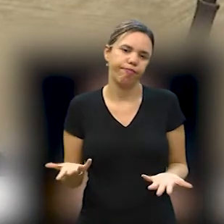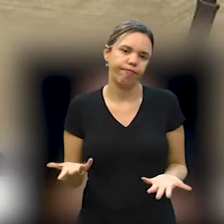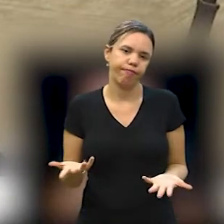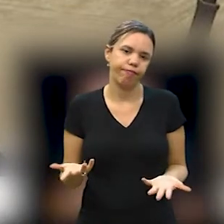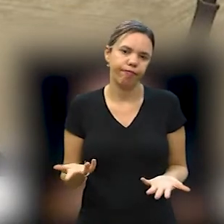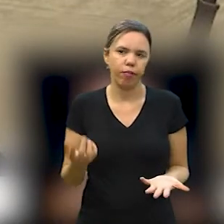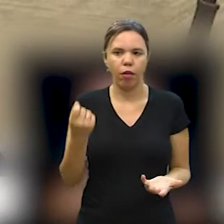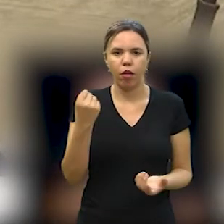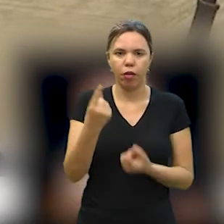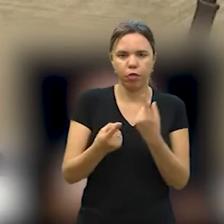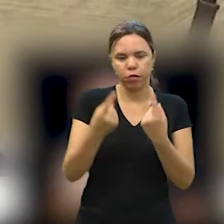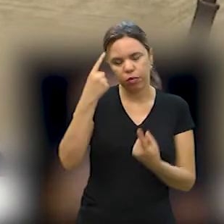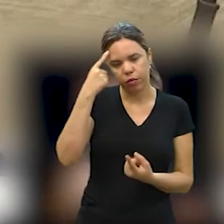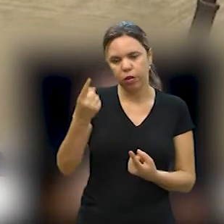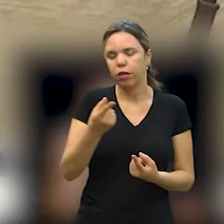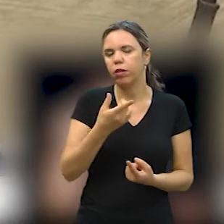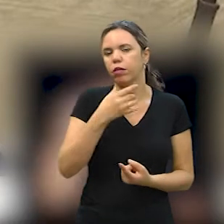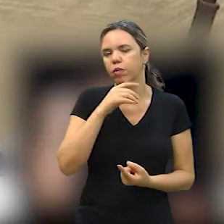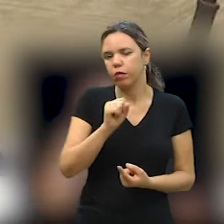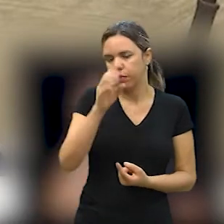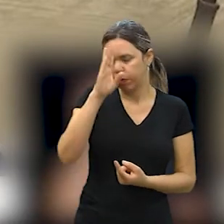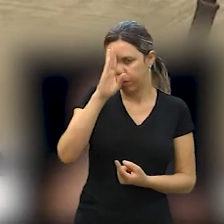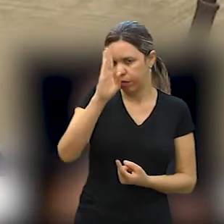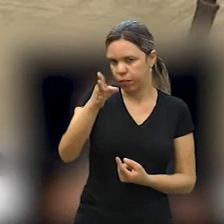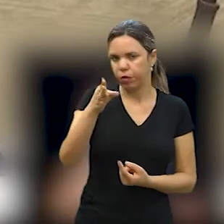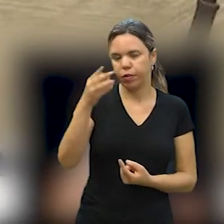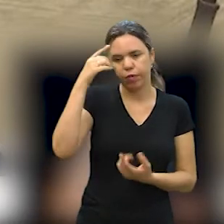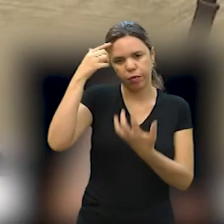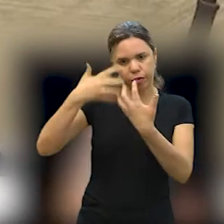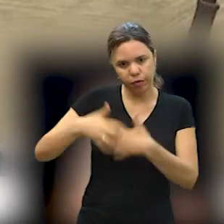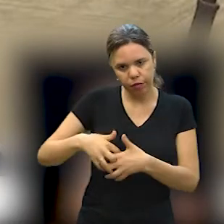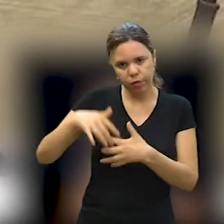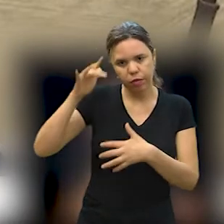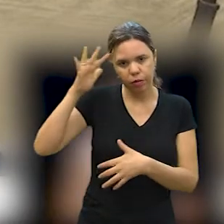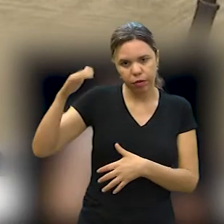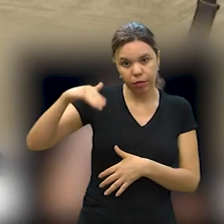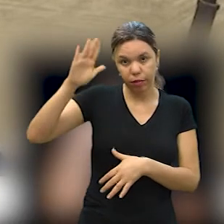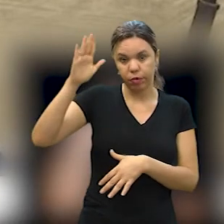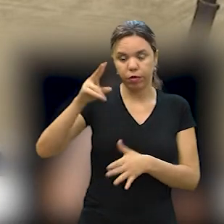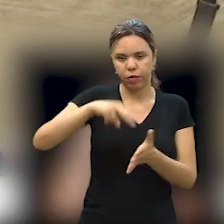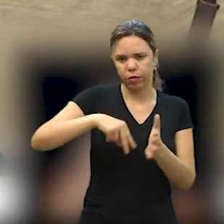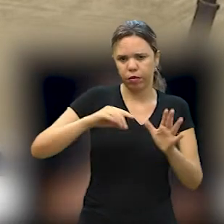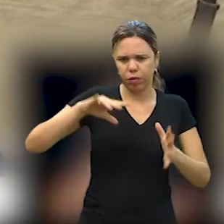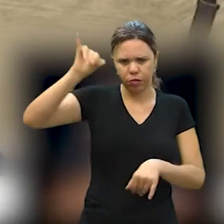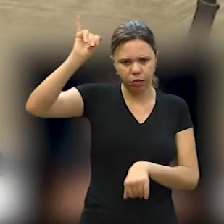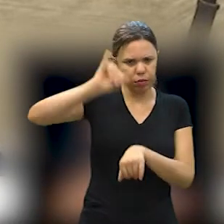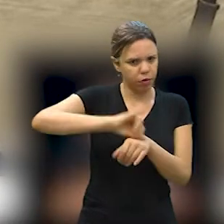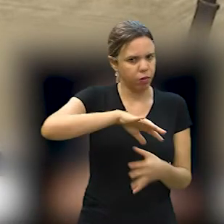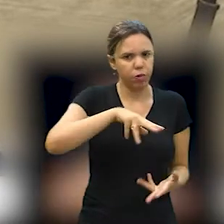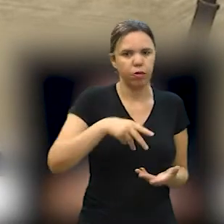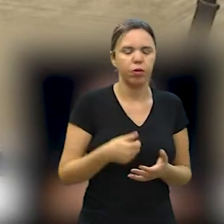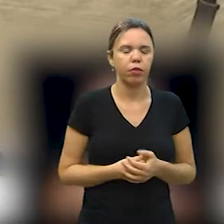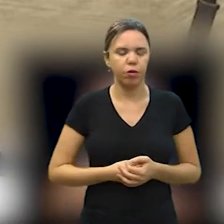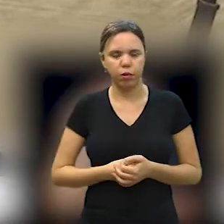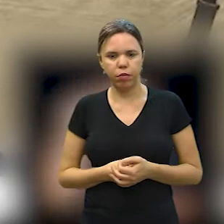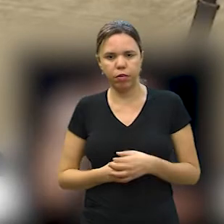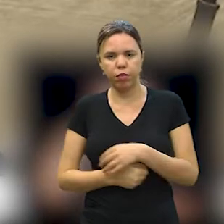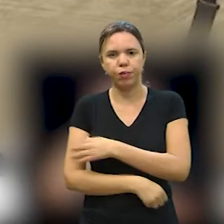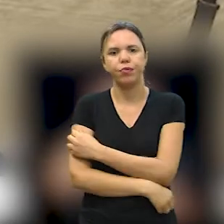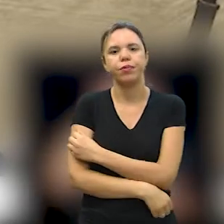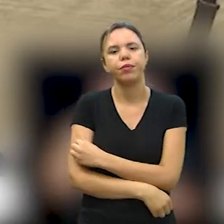lamentavelmente as ideias o Paulo Freire um dos principais pensadores nós mais lidos internacionalmente